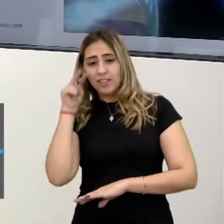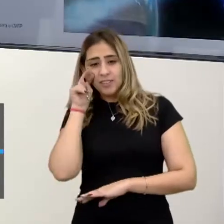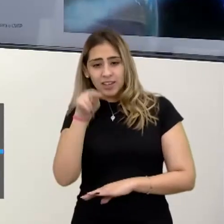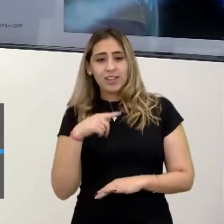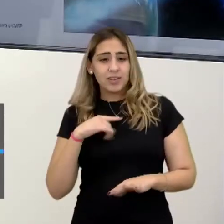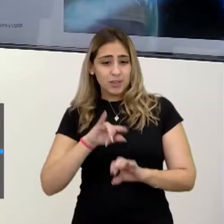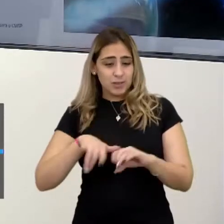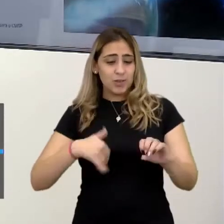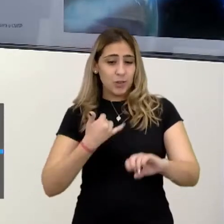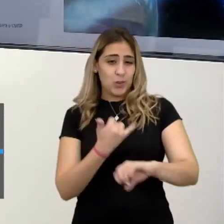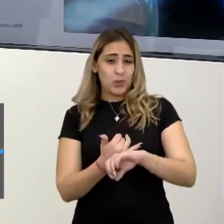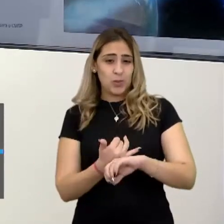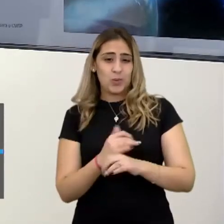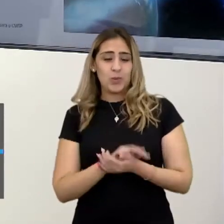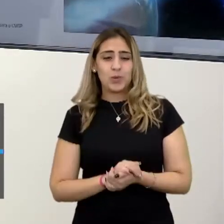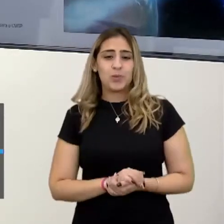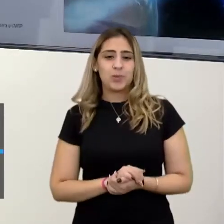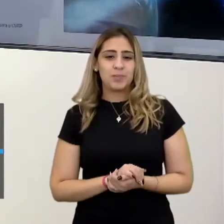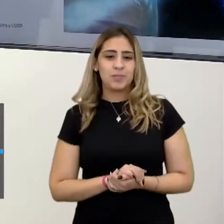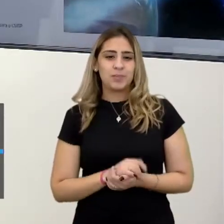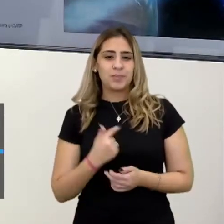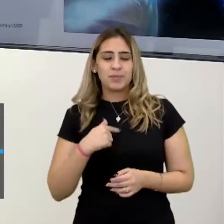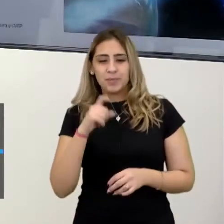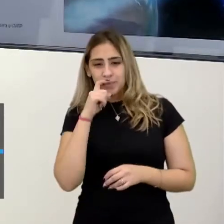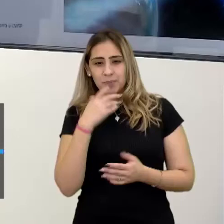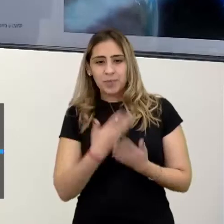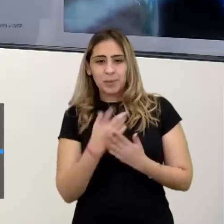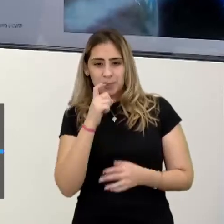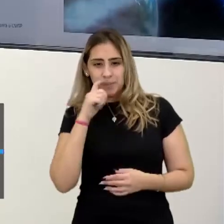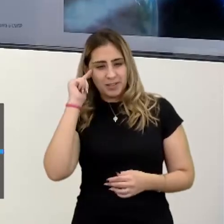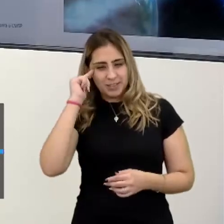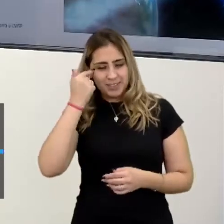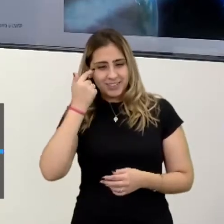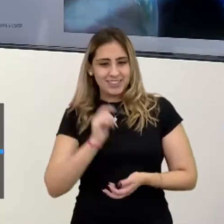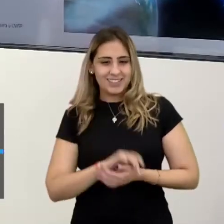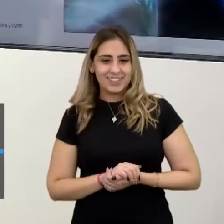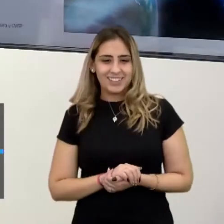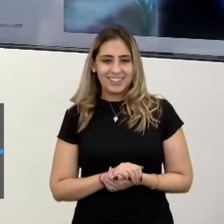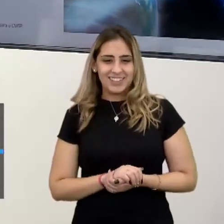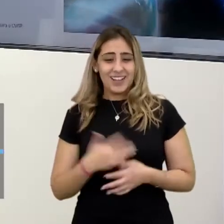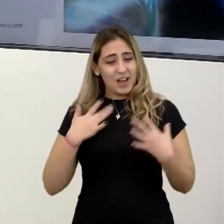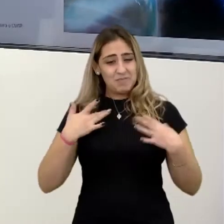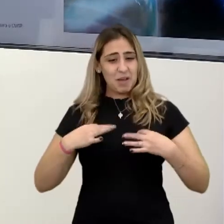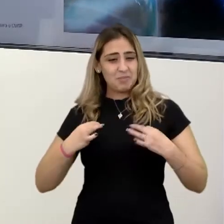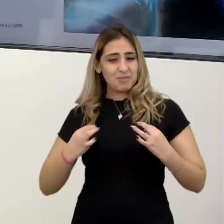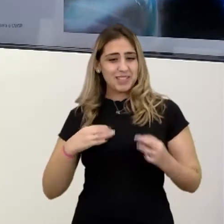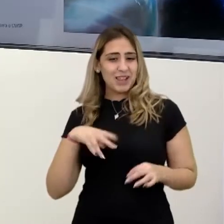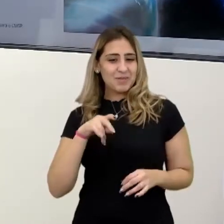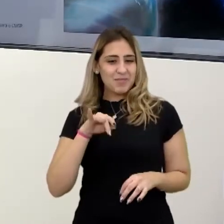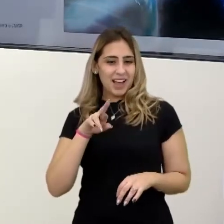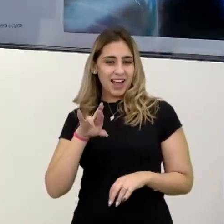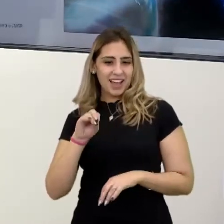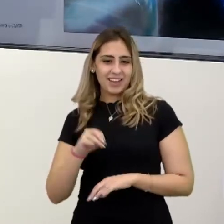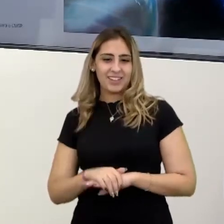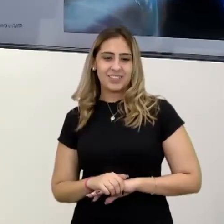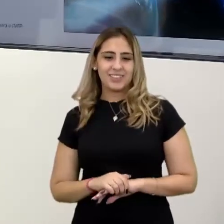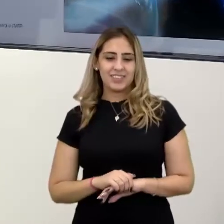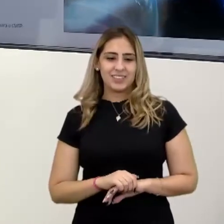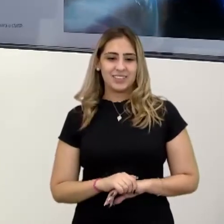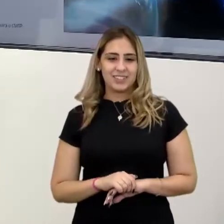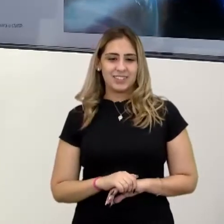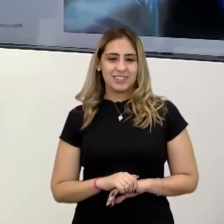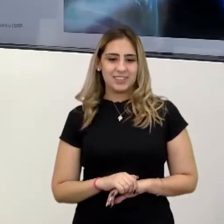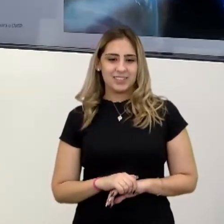Apolinho vai assistir pelo YouTube a hora do Papai Giba. Olha, tô com a camisa do Mário, que olha bonitinho. Só, tá